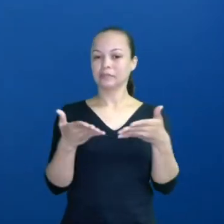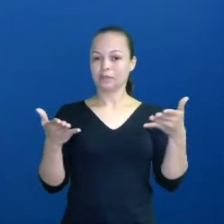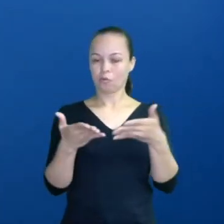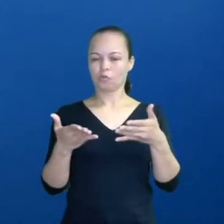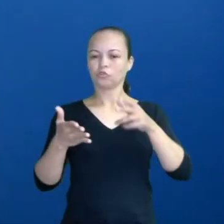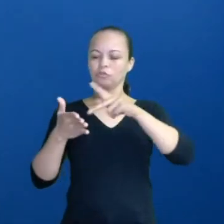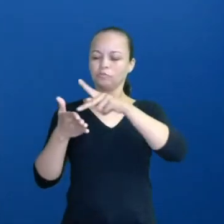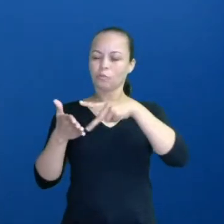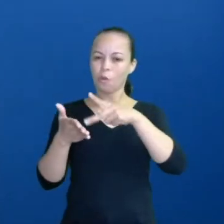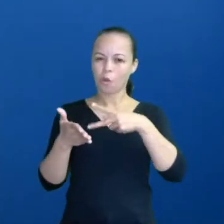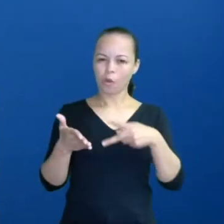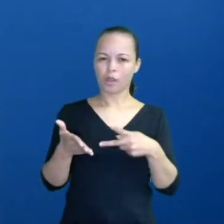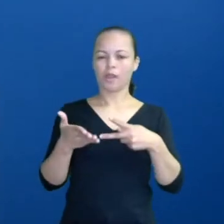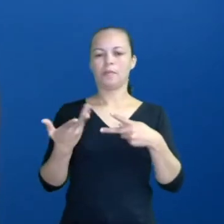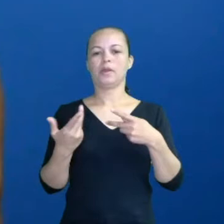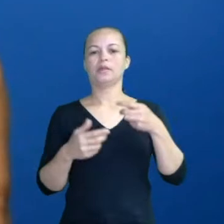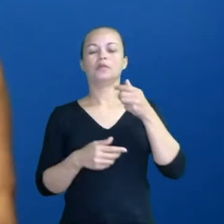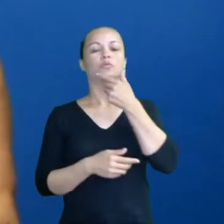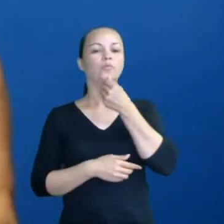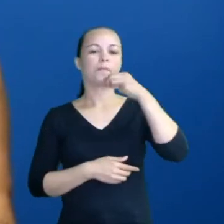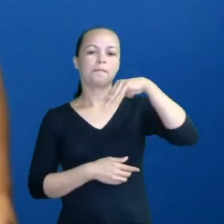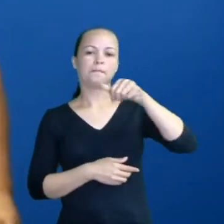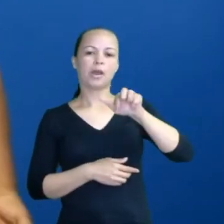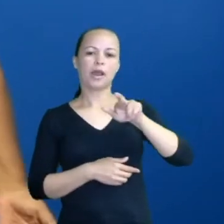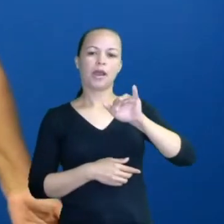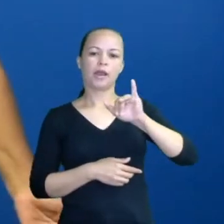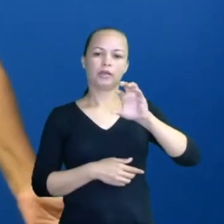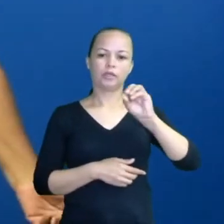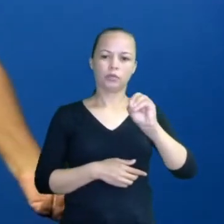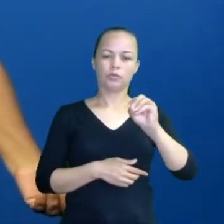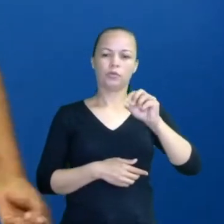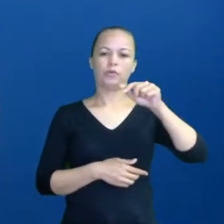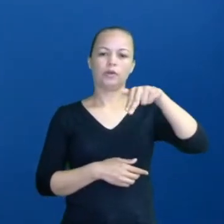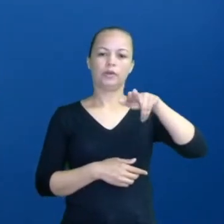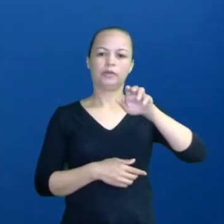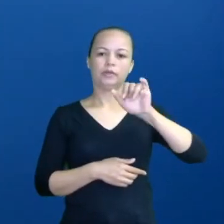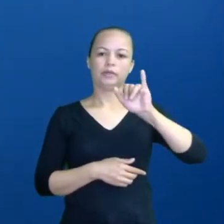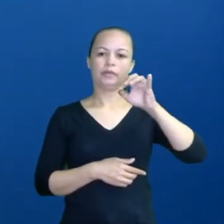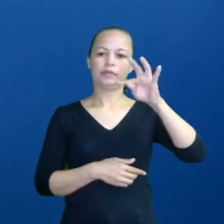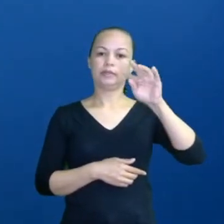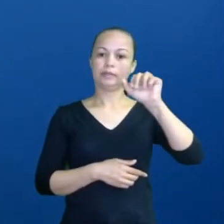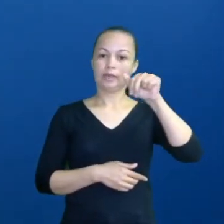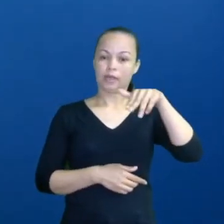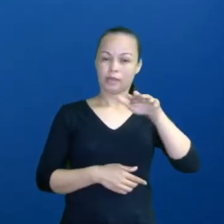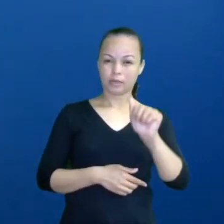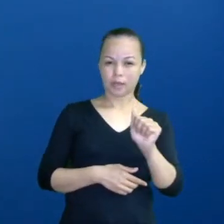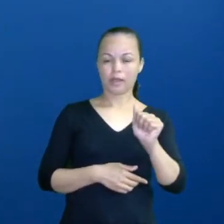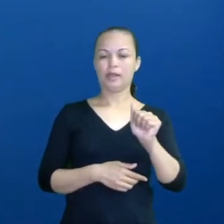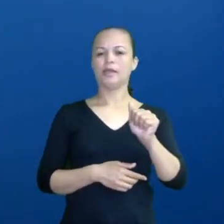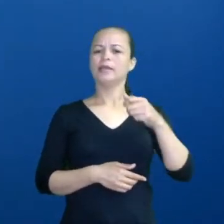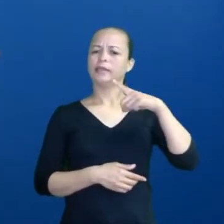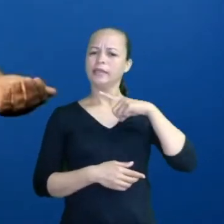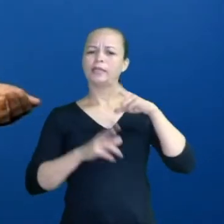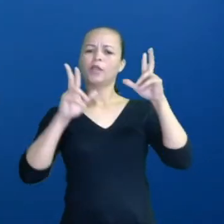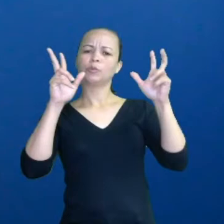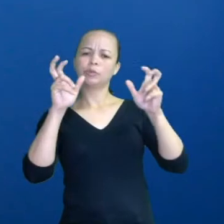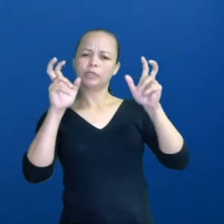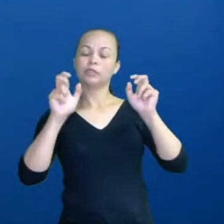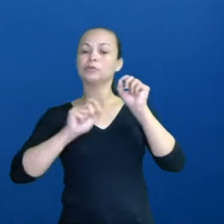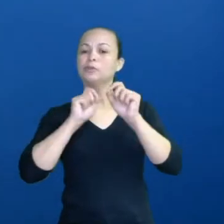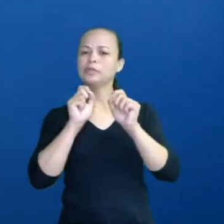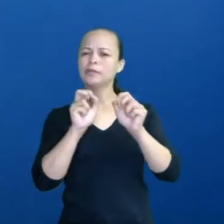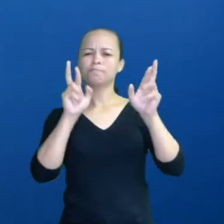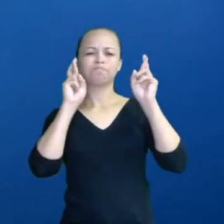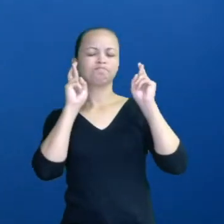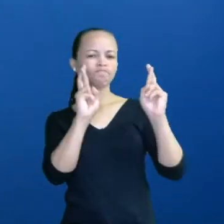trago um poema de Mário Quintana que tem como título Esperança. Estamos precisando, não é verdade, nessa época